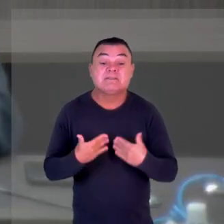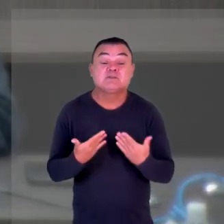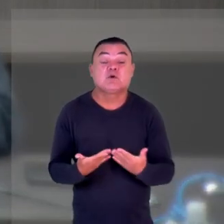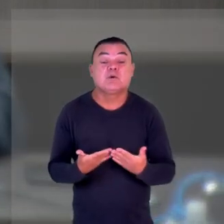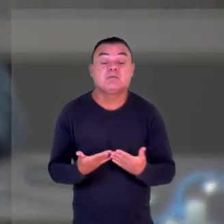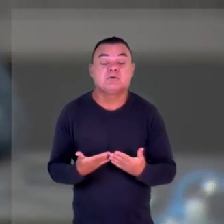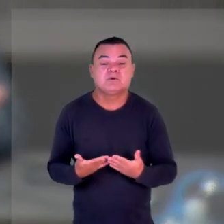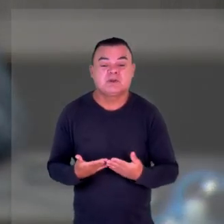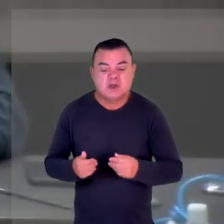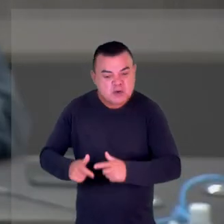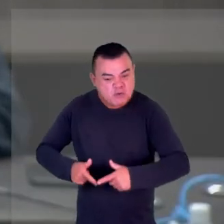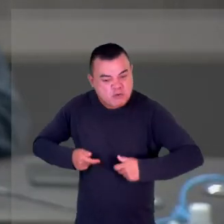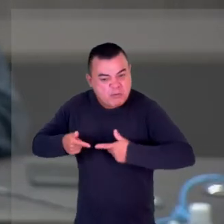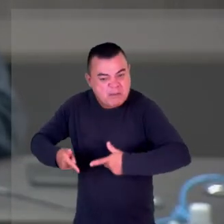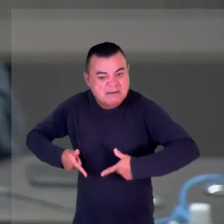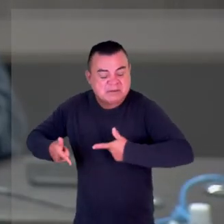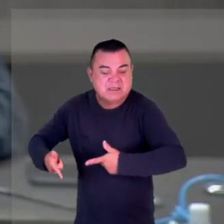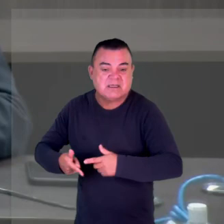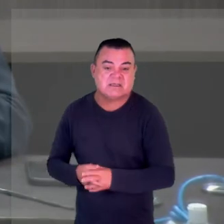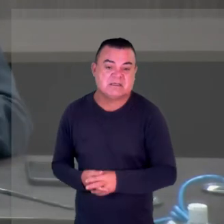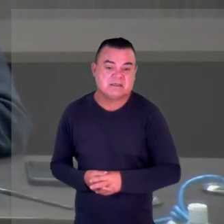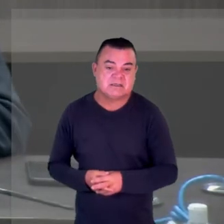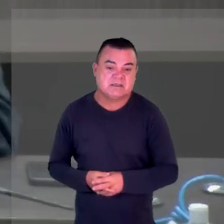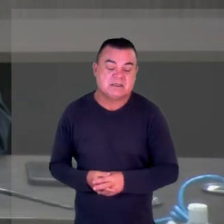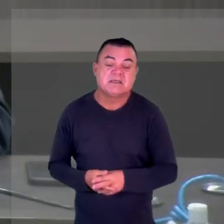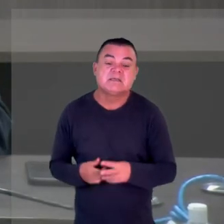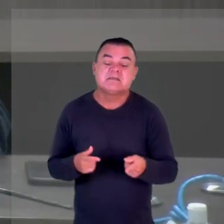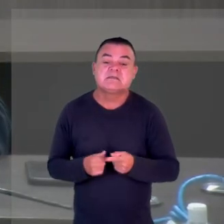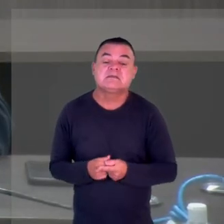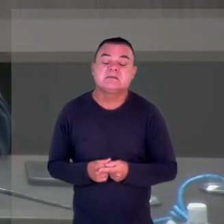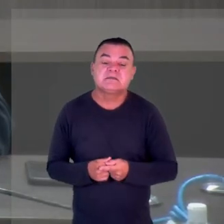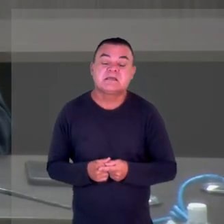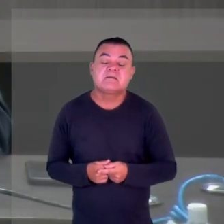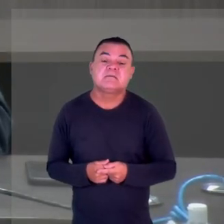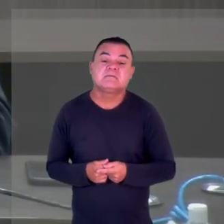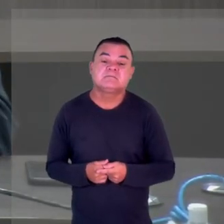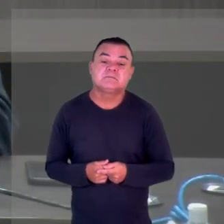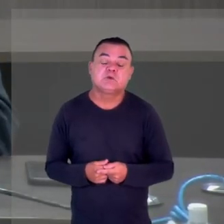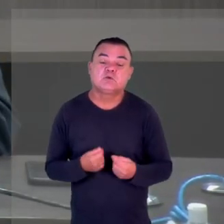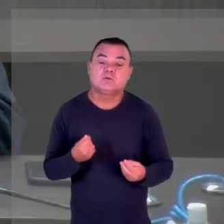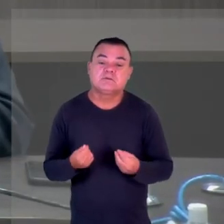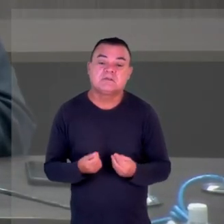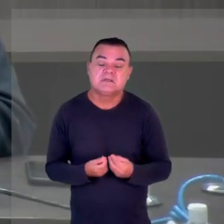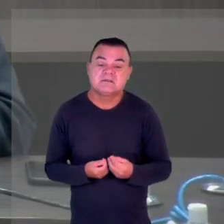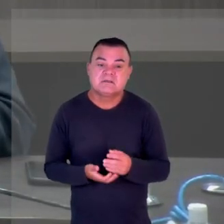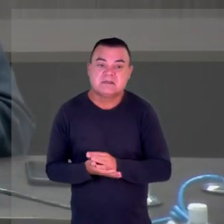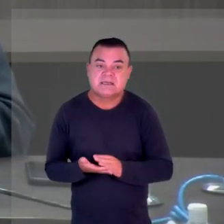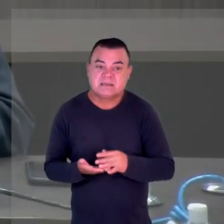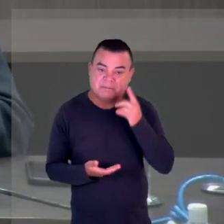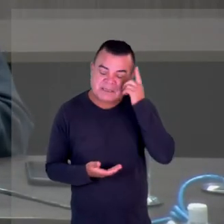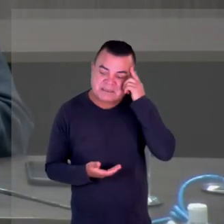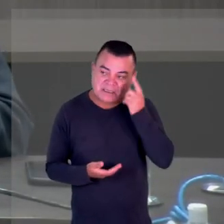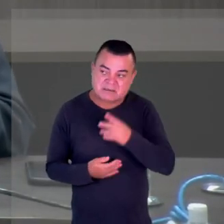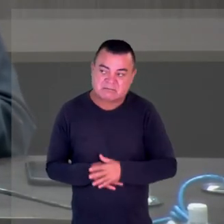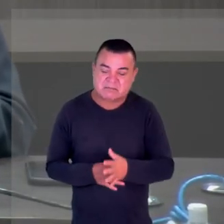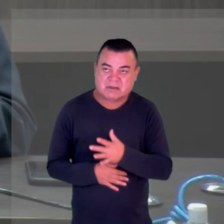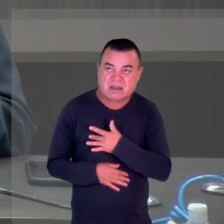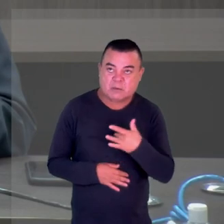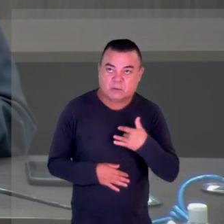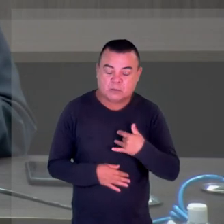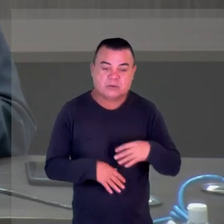cidadania de fome de habitação de saúde de Educação não é